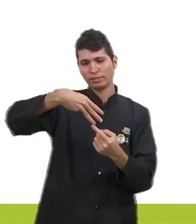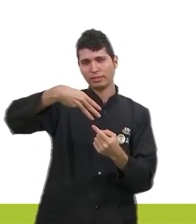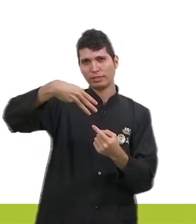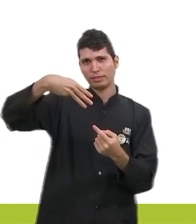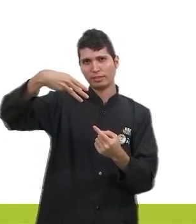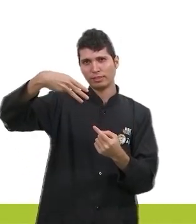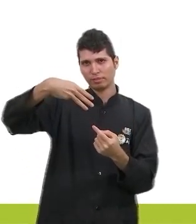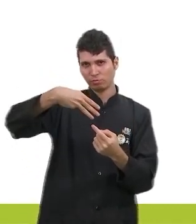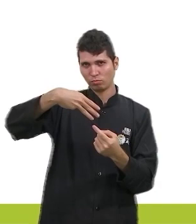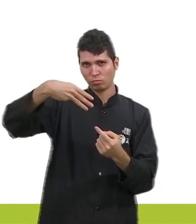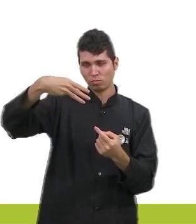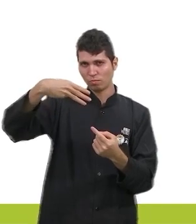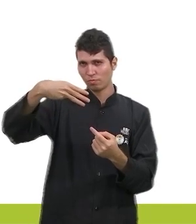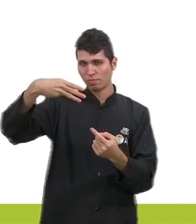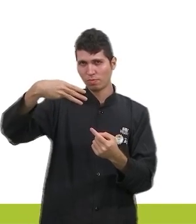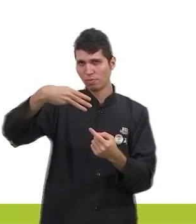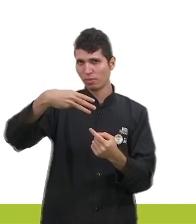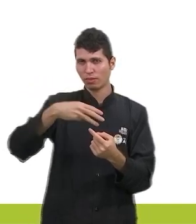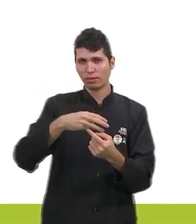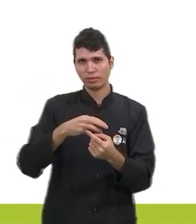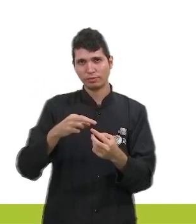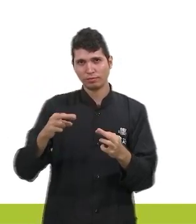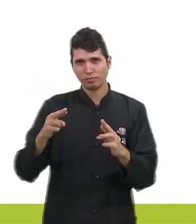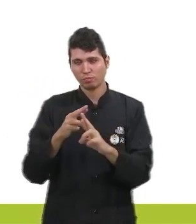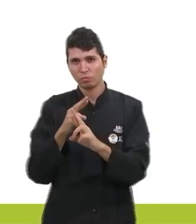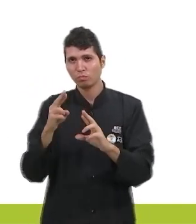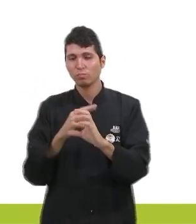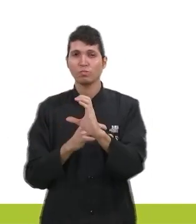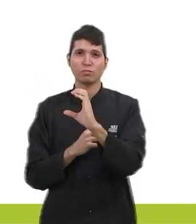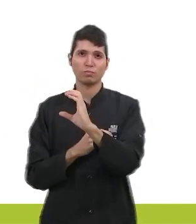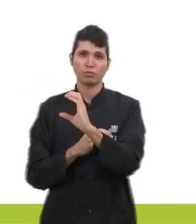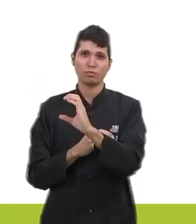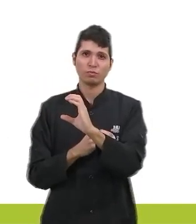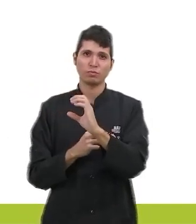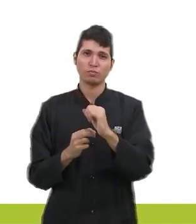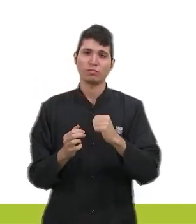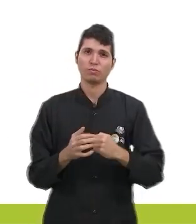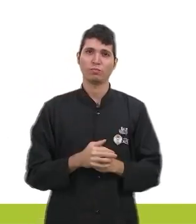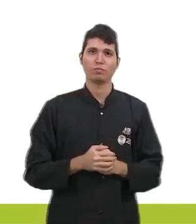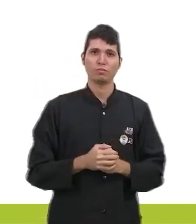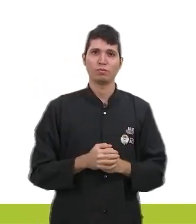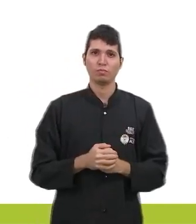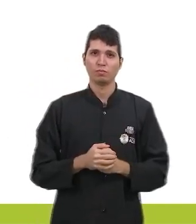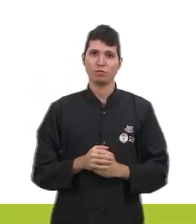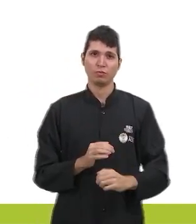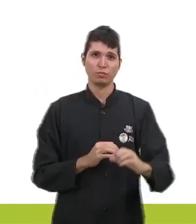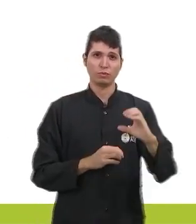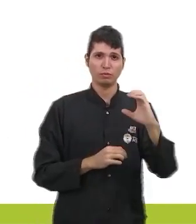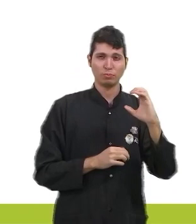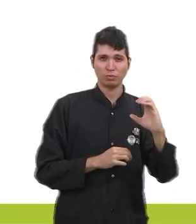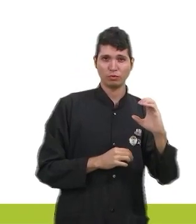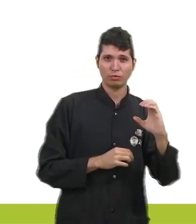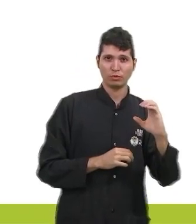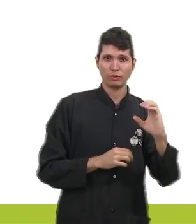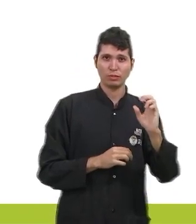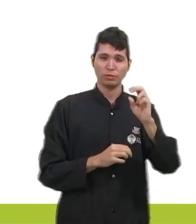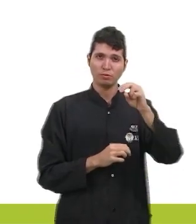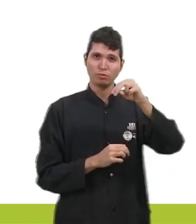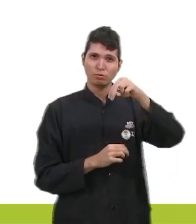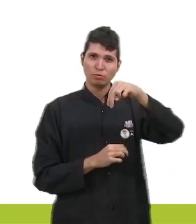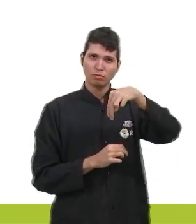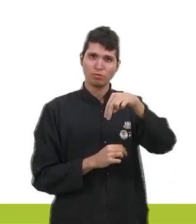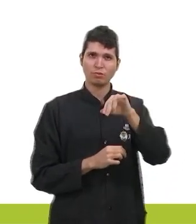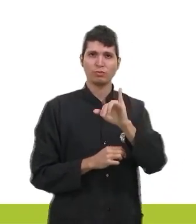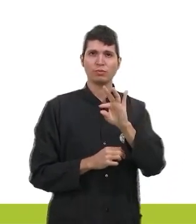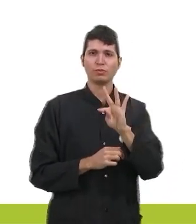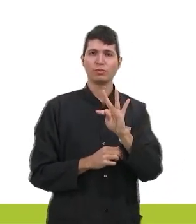coloquei para vocês, uma ligação tripla, ela está entre um carbono e um nitrogênio. Então, não está